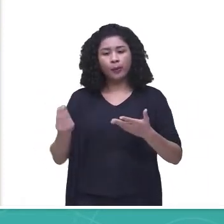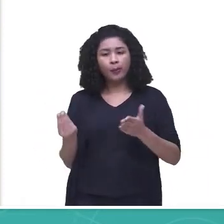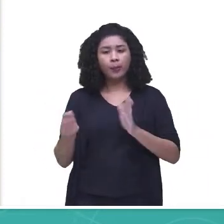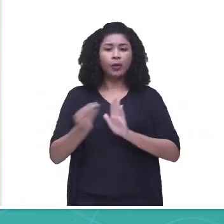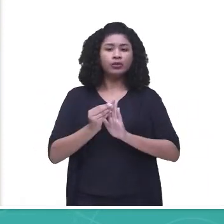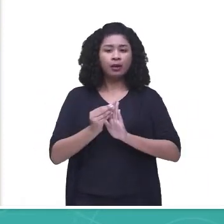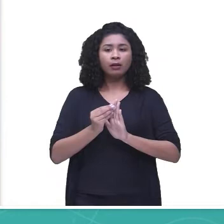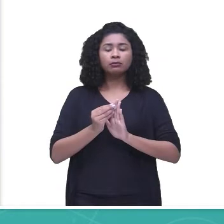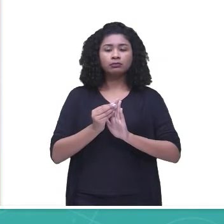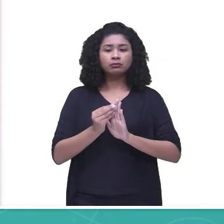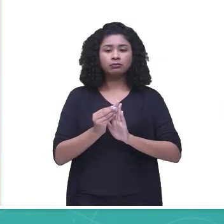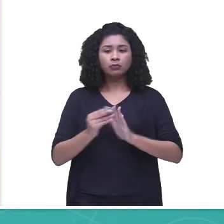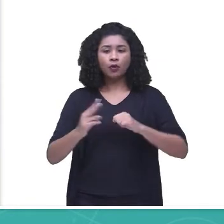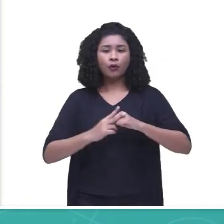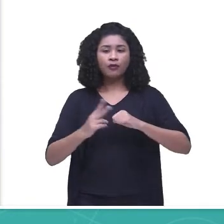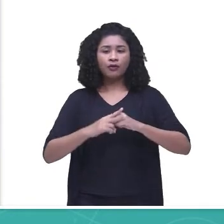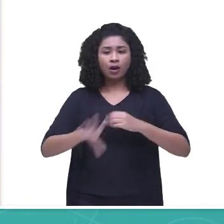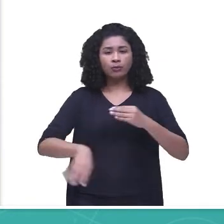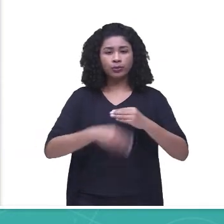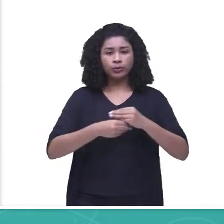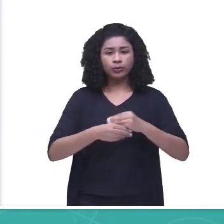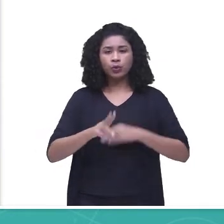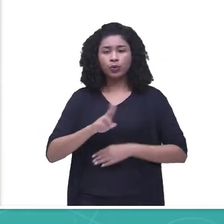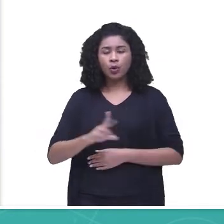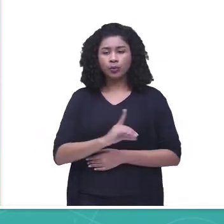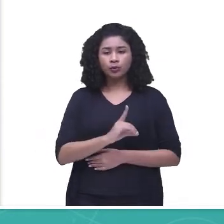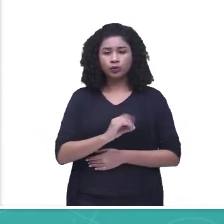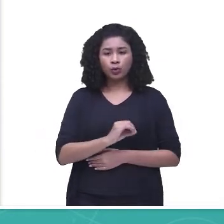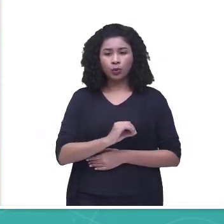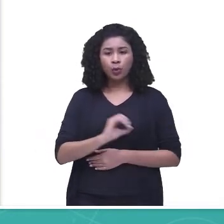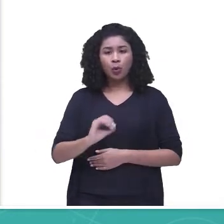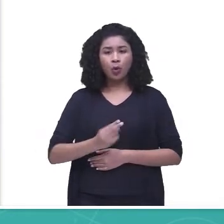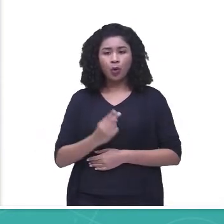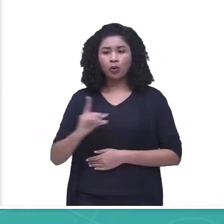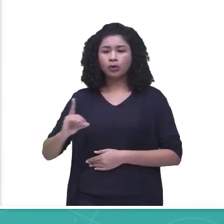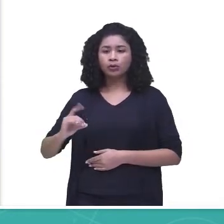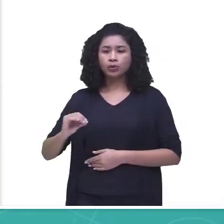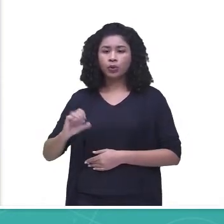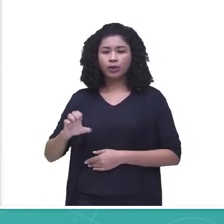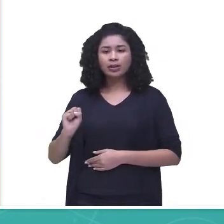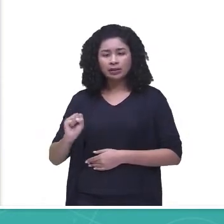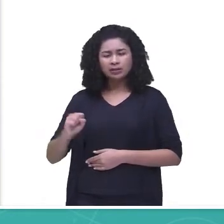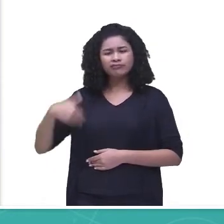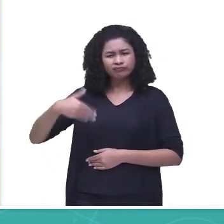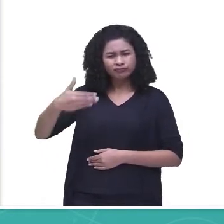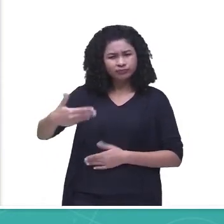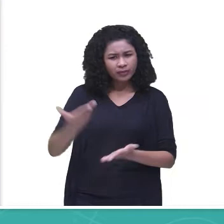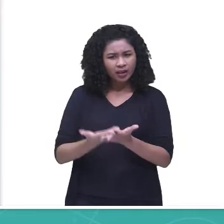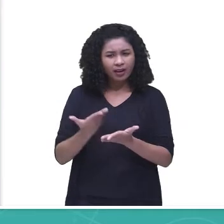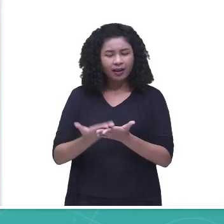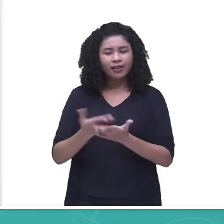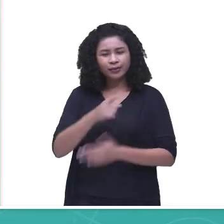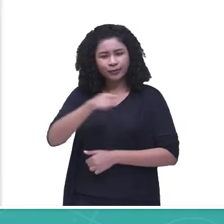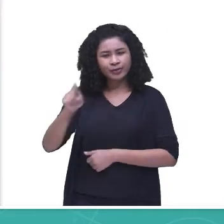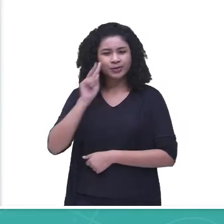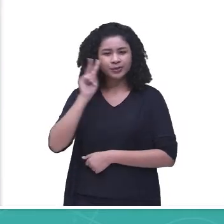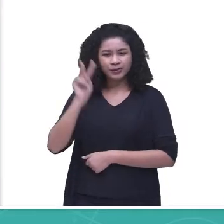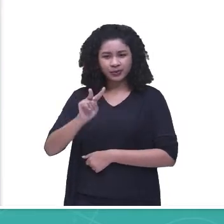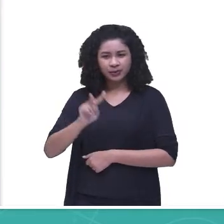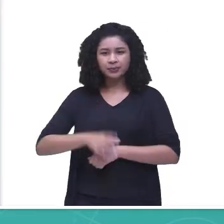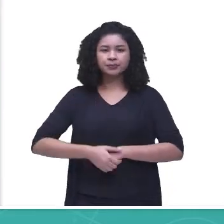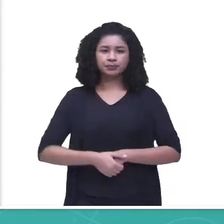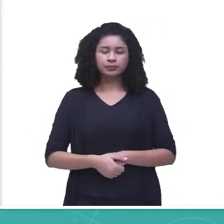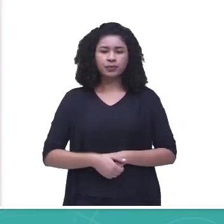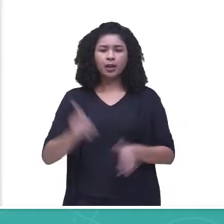é o do ou o does, que nós vamos ver, né, ao longo da nossa aula de hoje. Então, as perguntas vai ter sempre essa